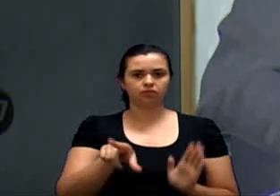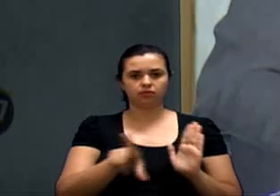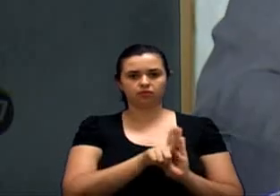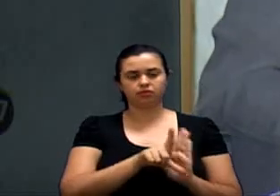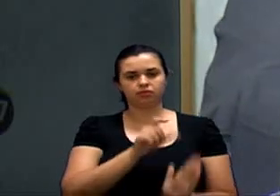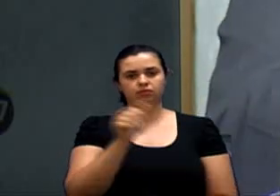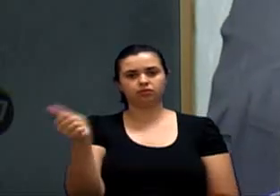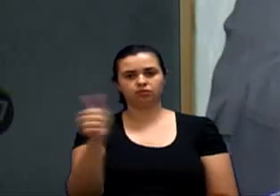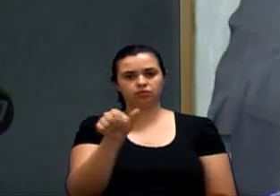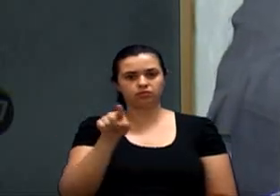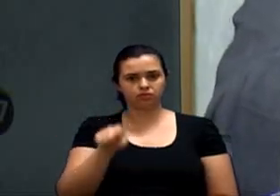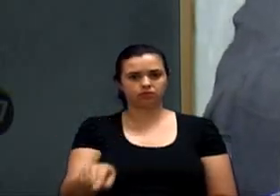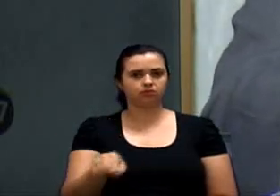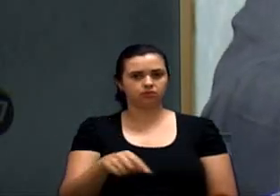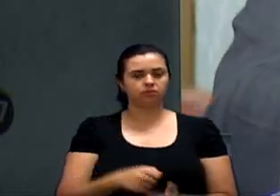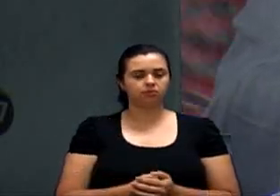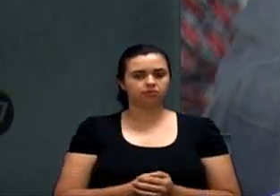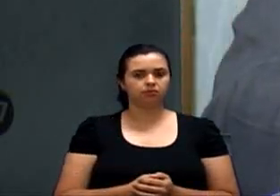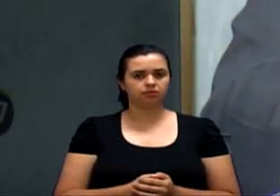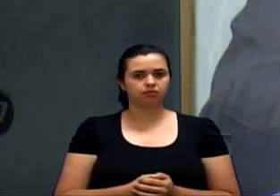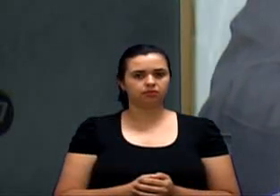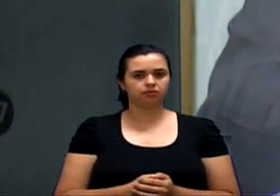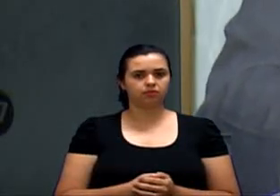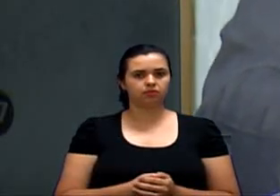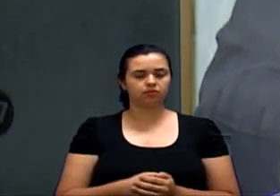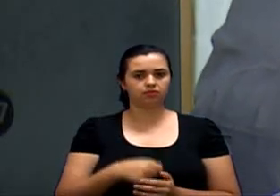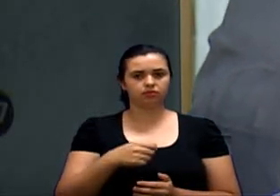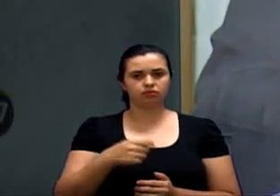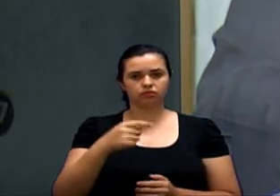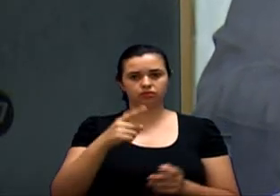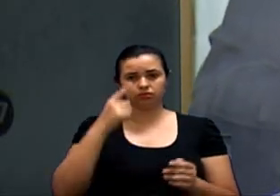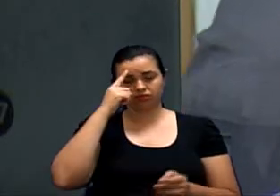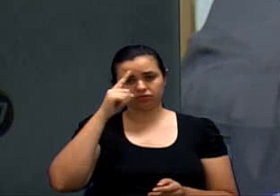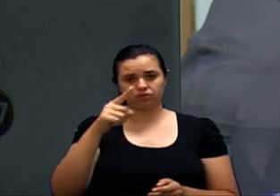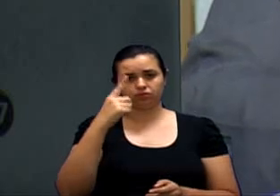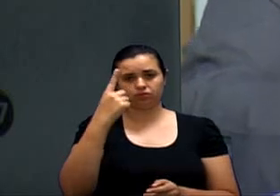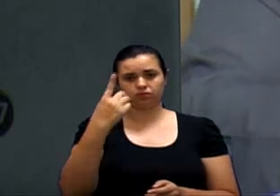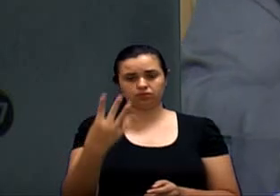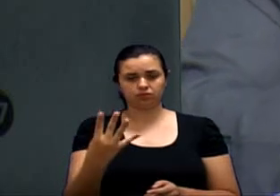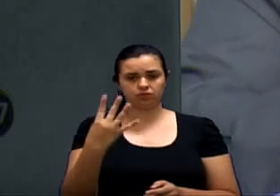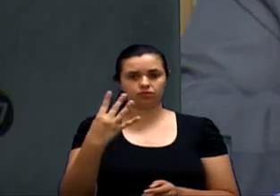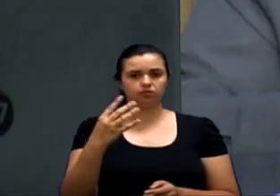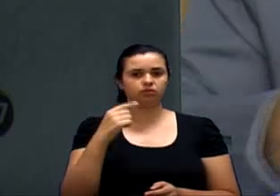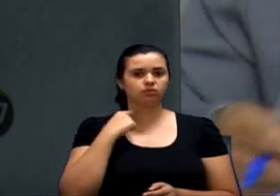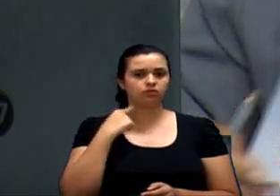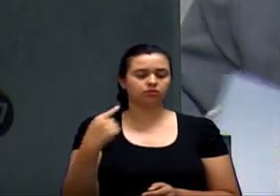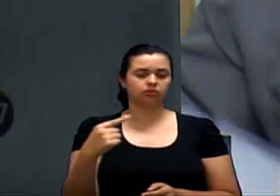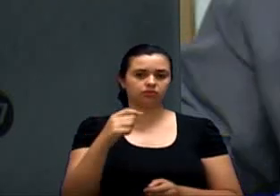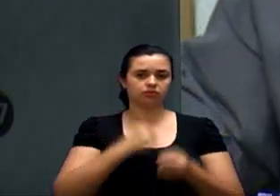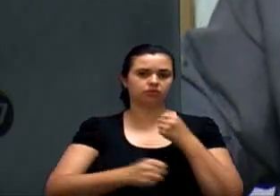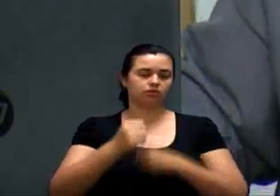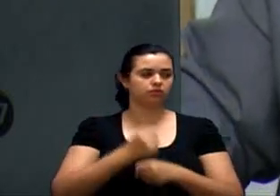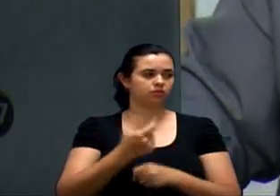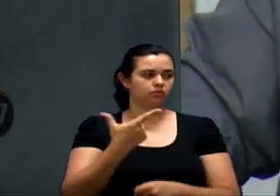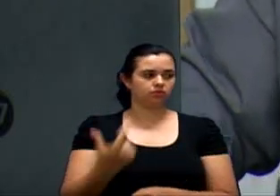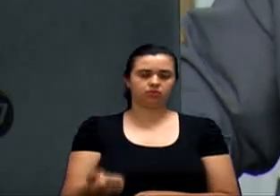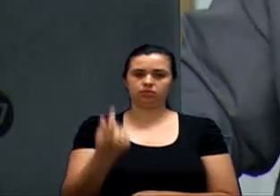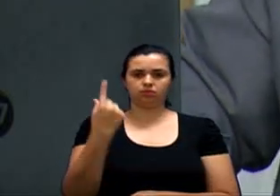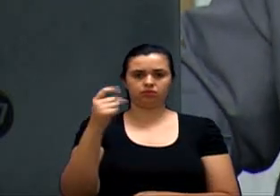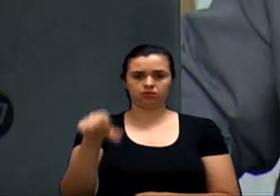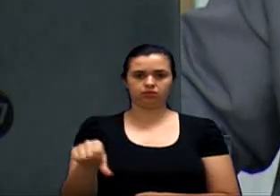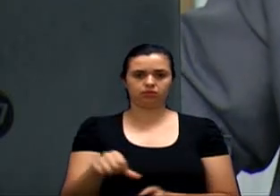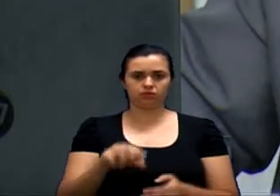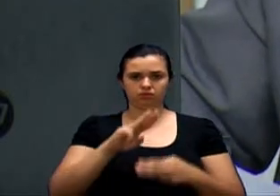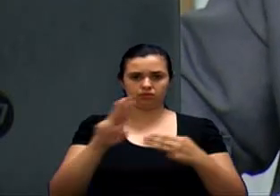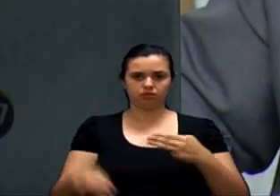11.982. Senhor presidente, de 14 de maio de 2019. Eu coloco em discussão. Nós vamos pedir o parecer da emenda